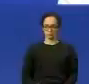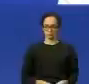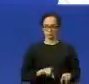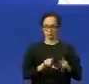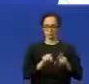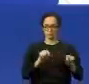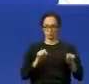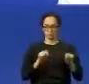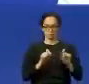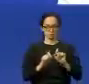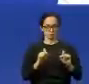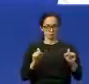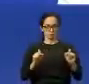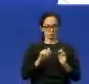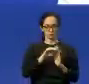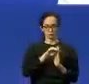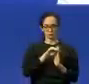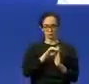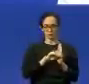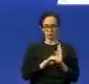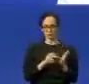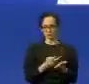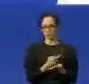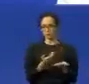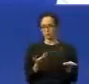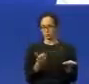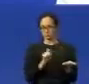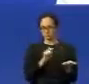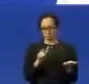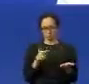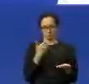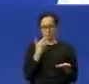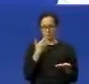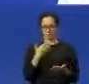escolher a que tiver o erro menor que o pedido.